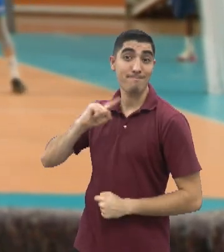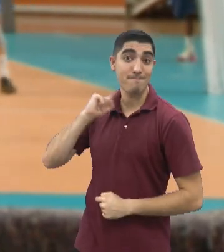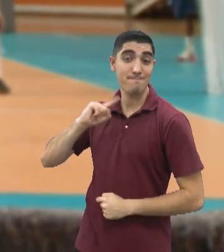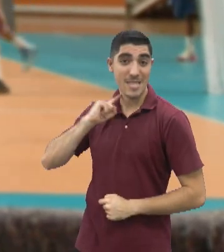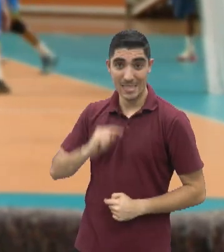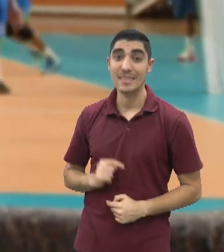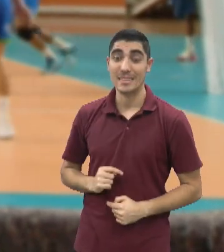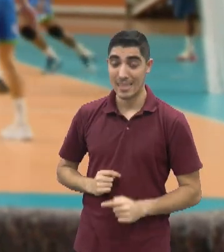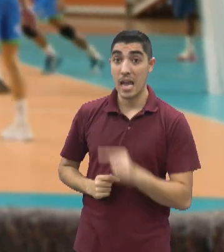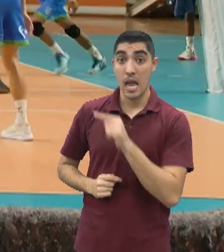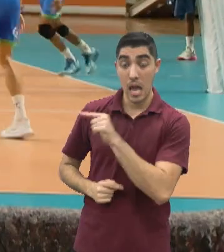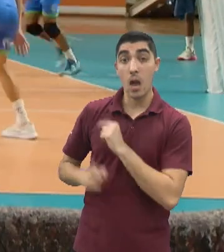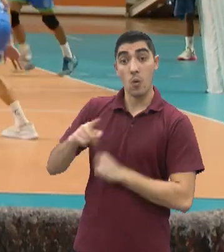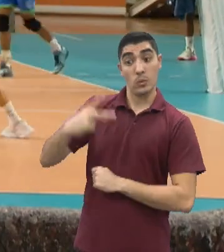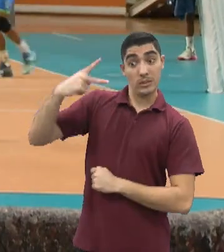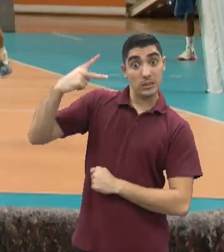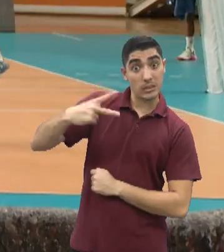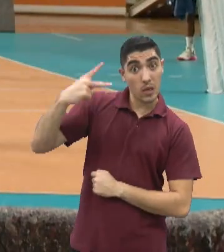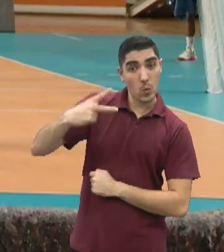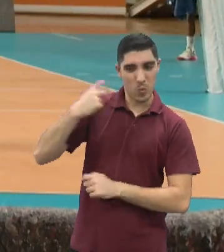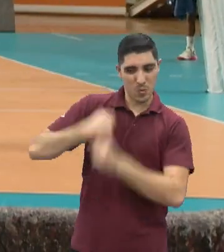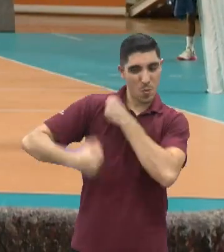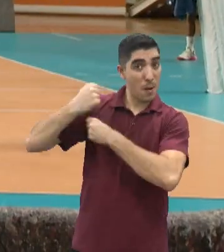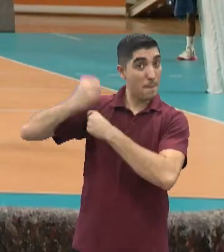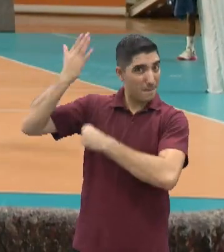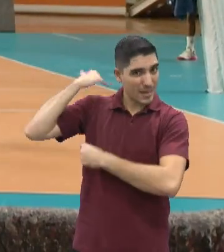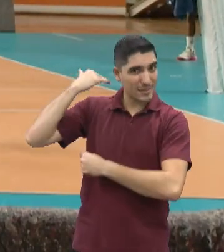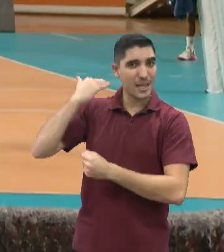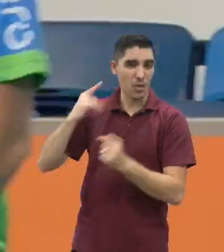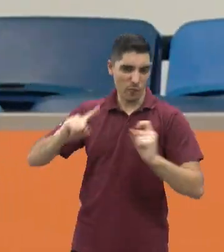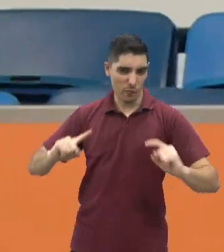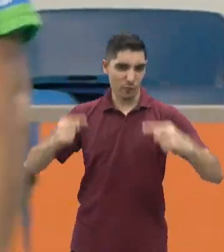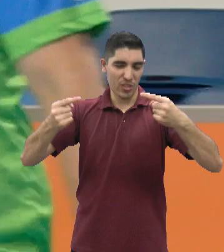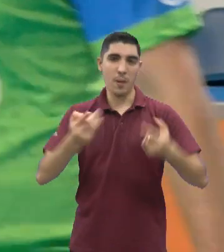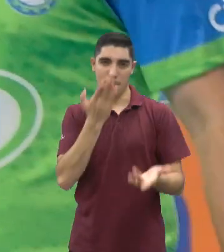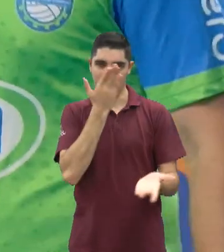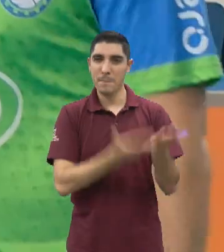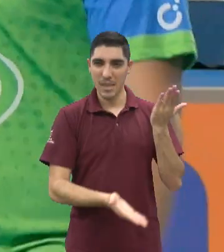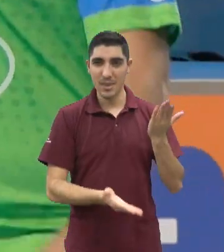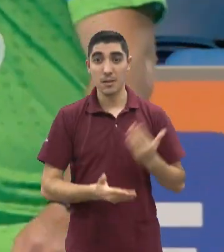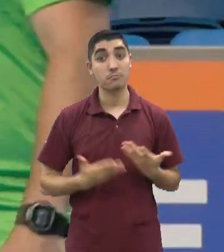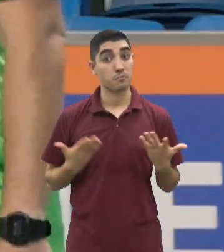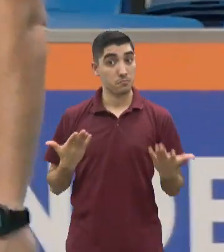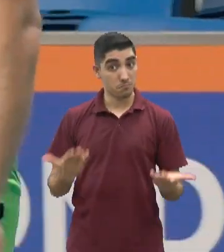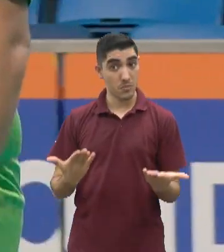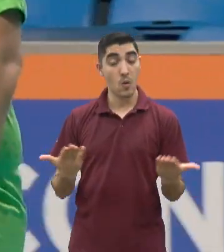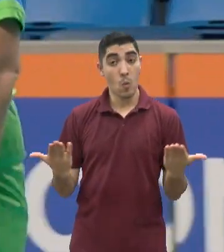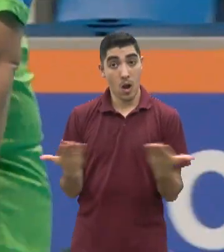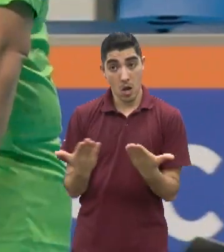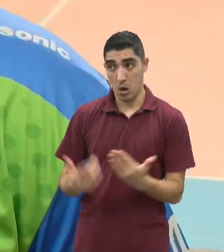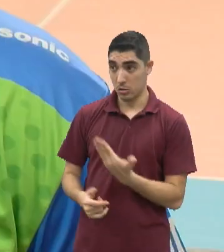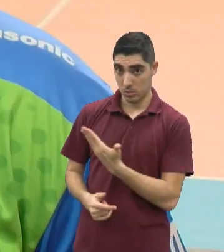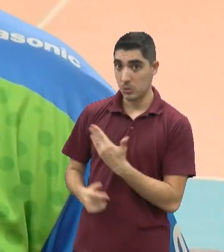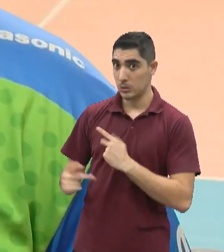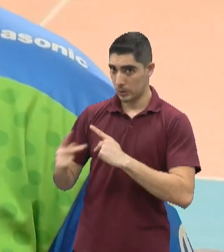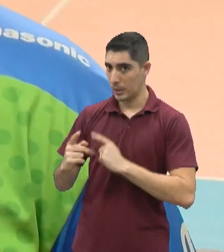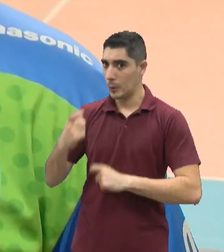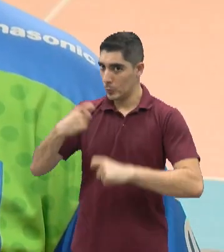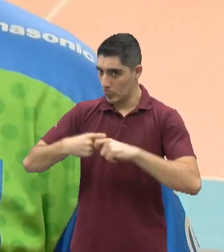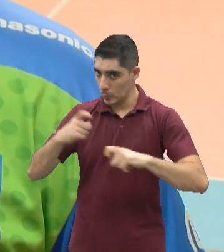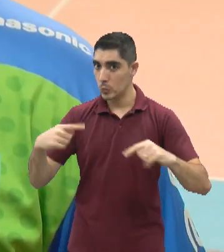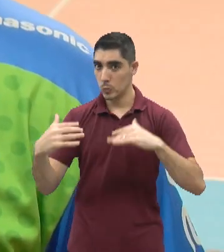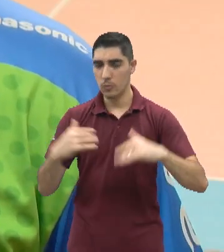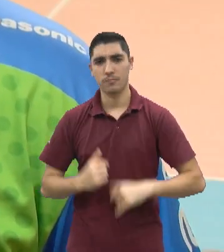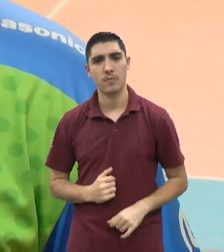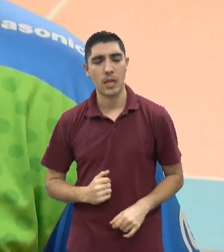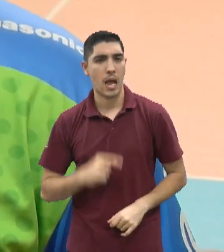atual vice-campeão mineiro após perder a final para o Cruzeiro. Um teste de fogo para a equipe joseense. É um time